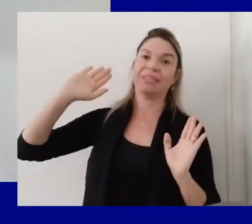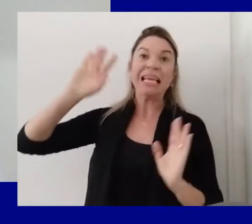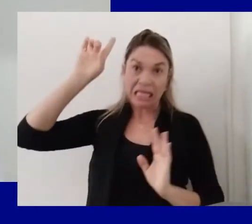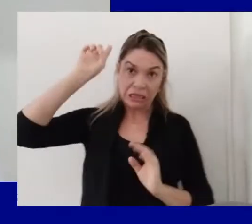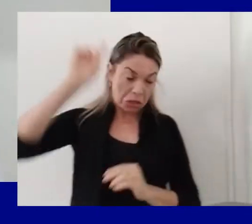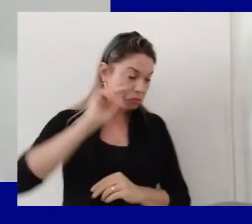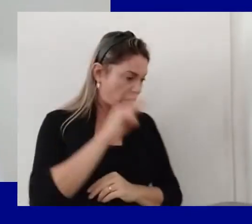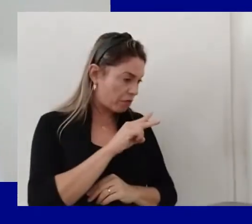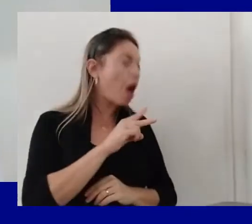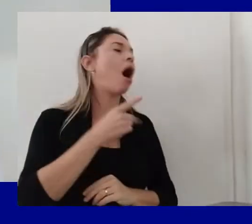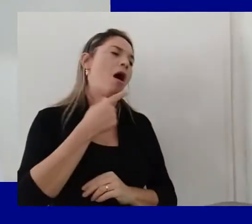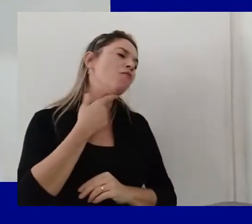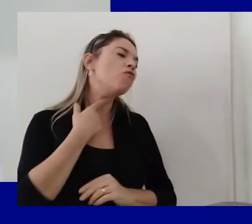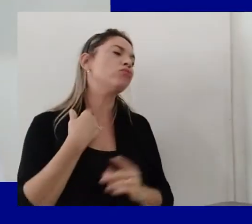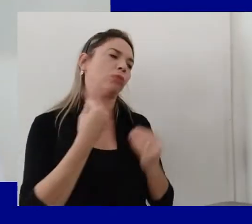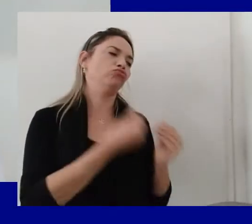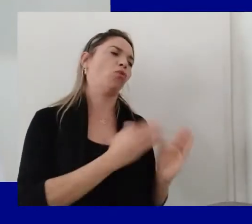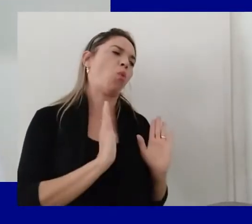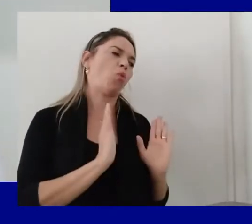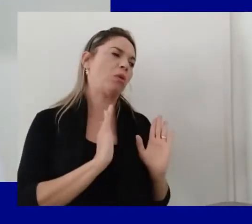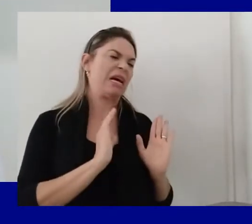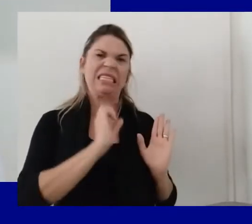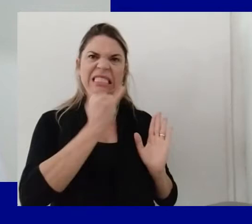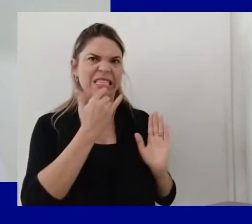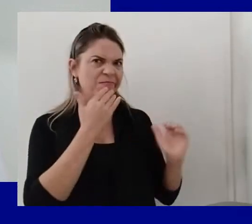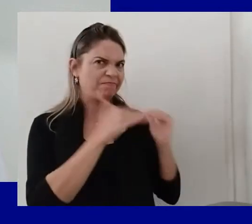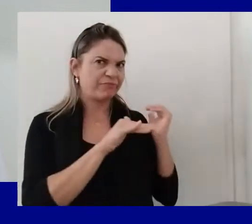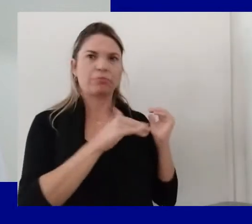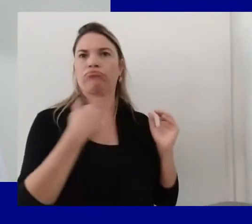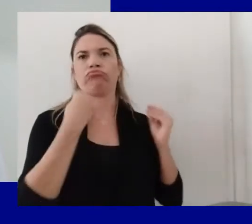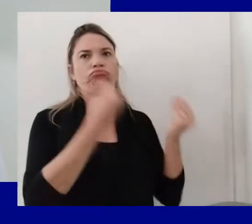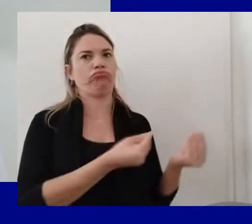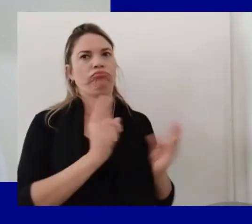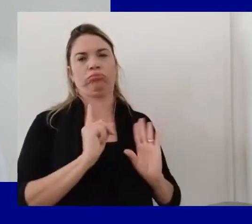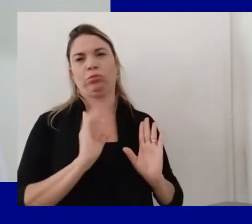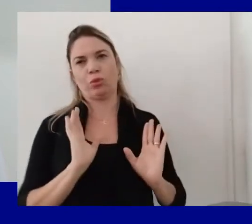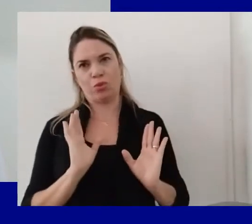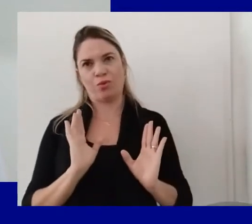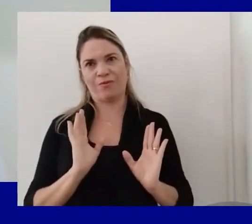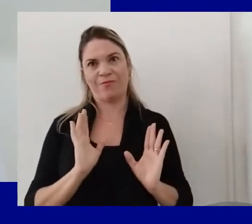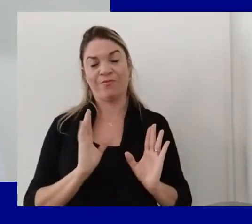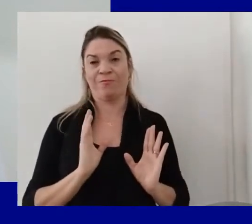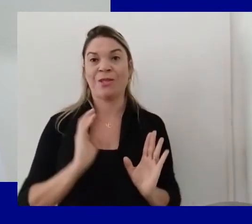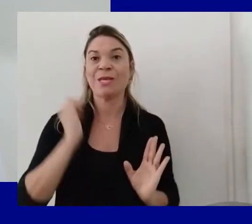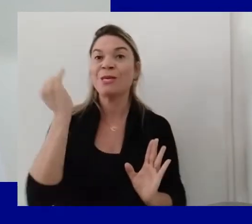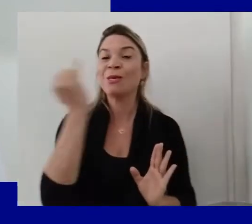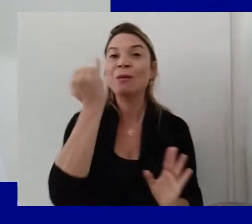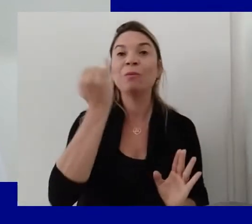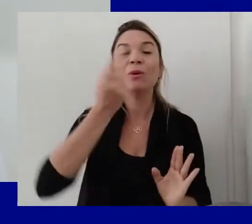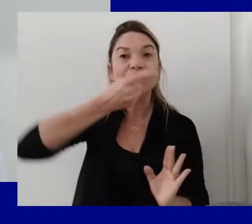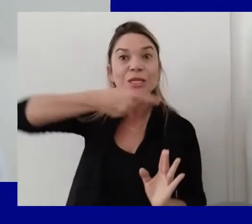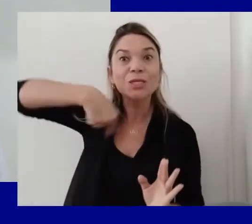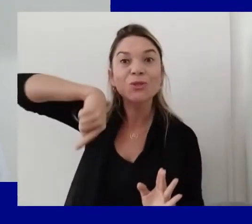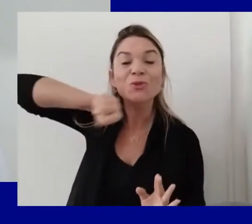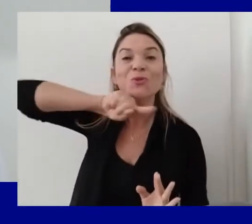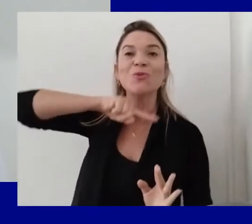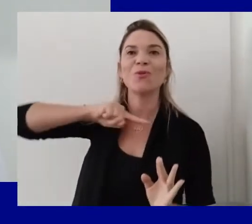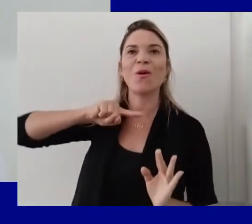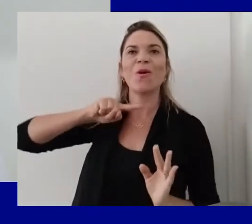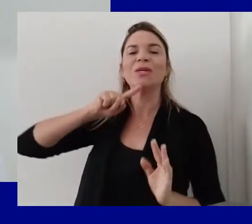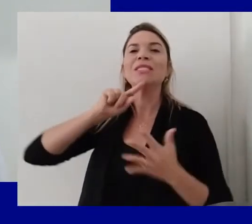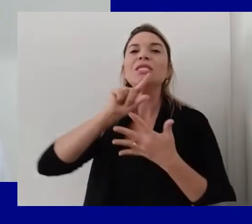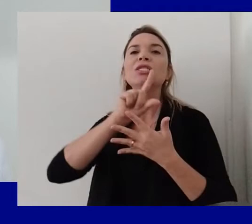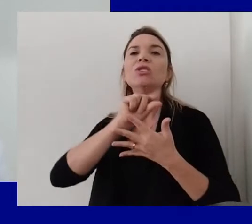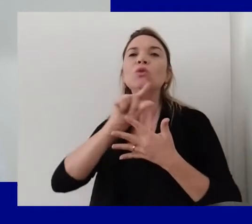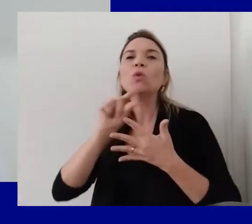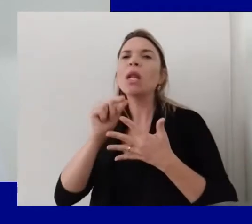vai realizar. A vontade de Deus deve ser o critério que me permitirá selecionar